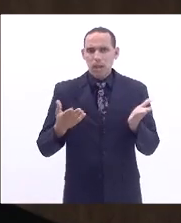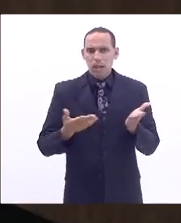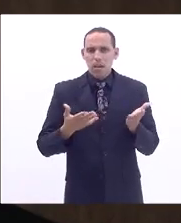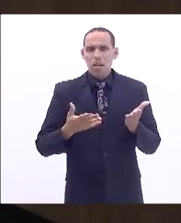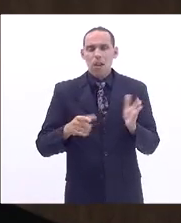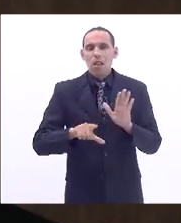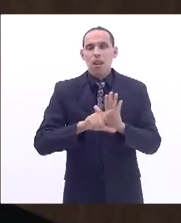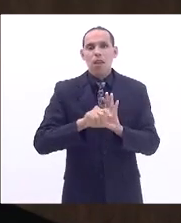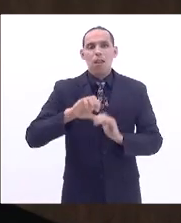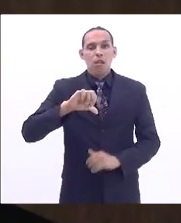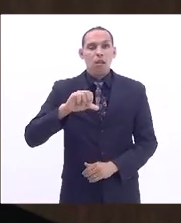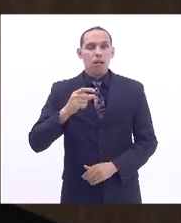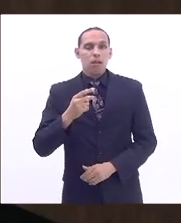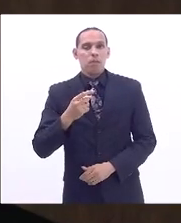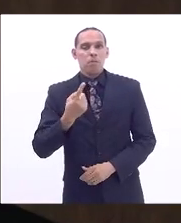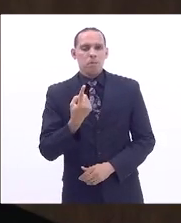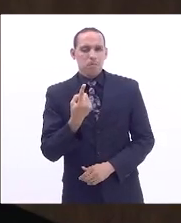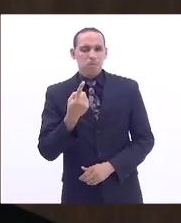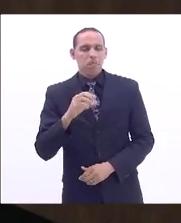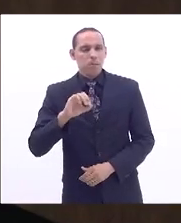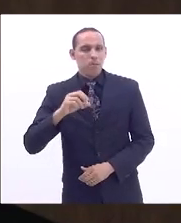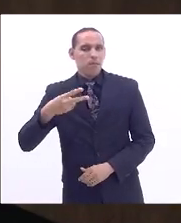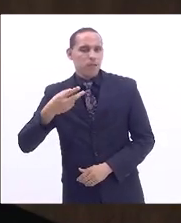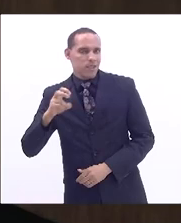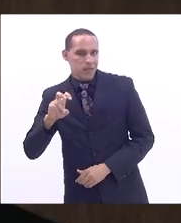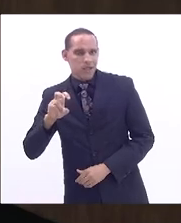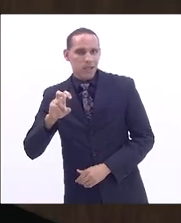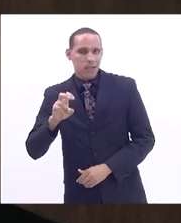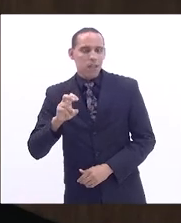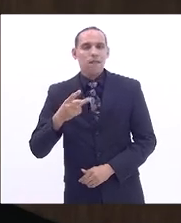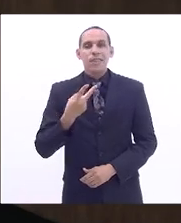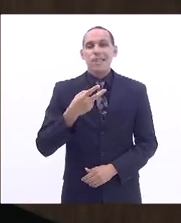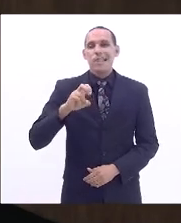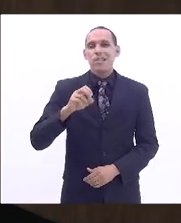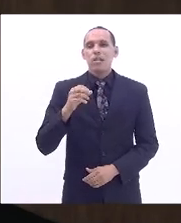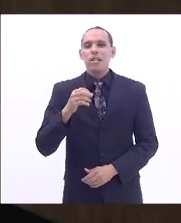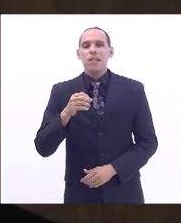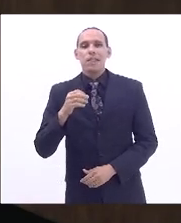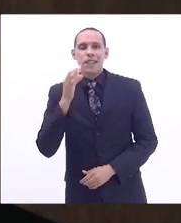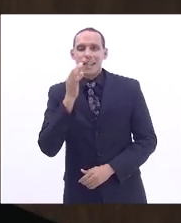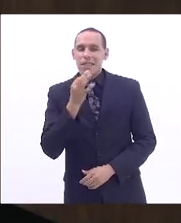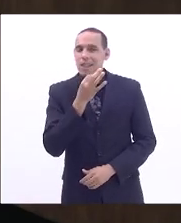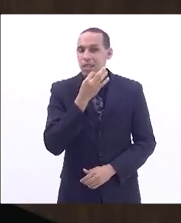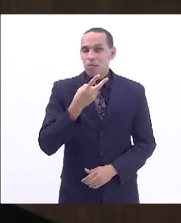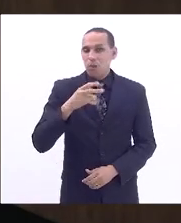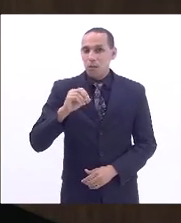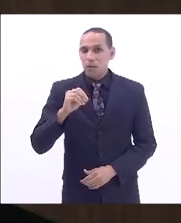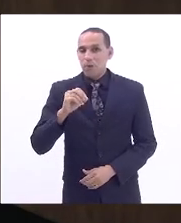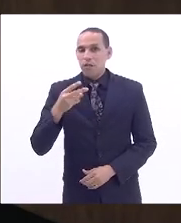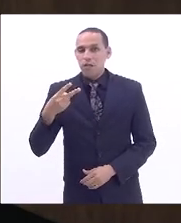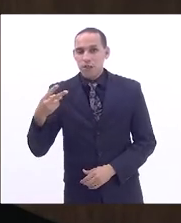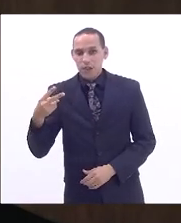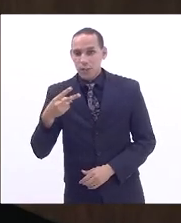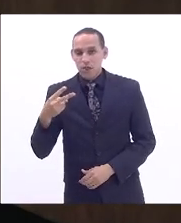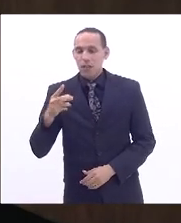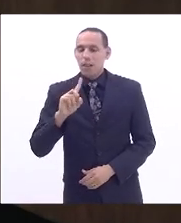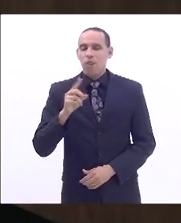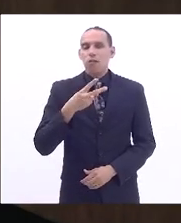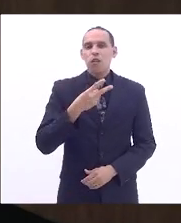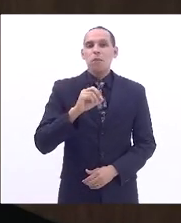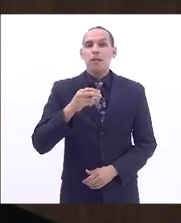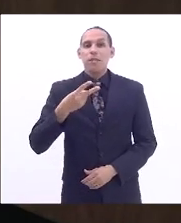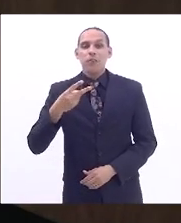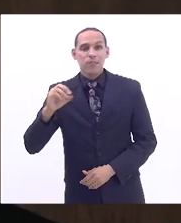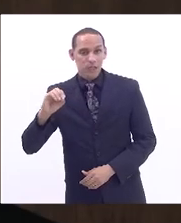estadual 9025 de 25 de Setembro de 22 não é 22 seu presente a2020